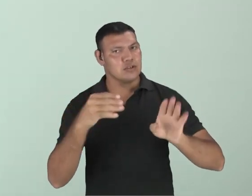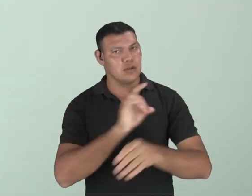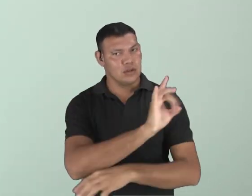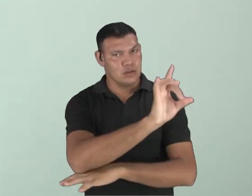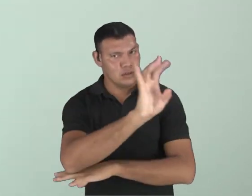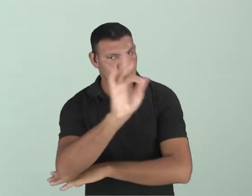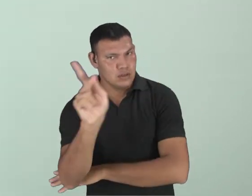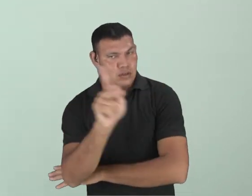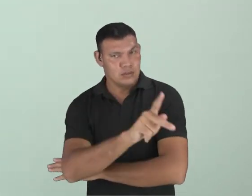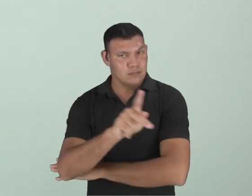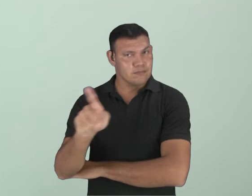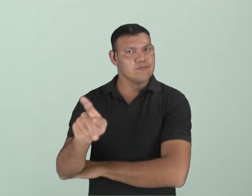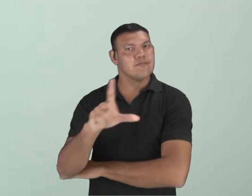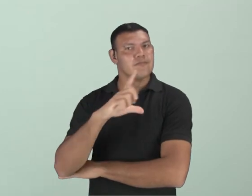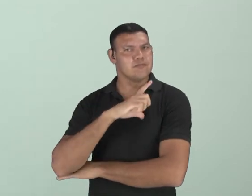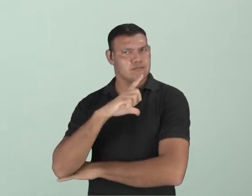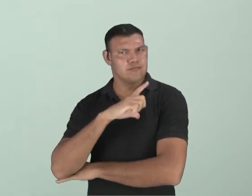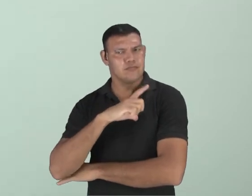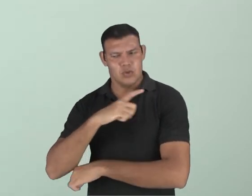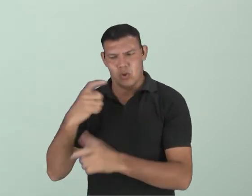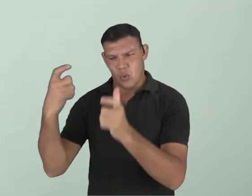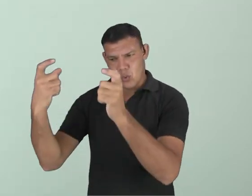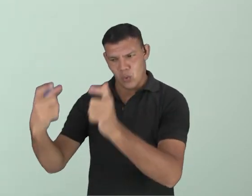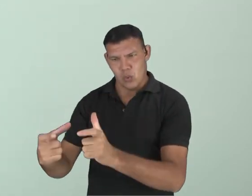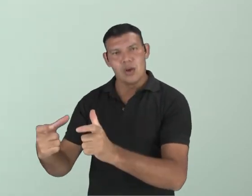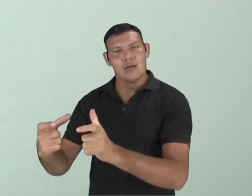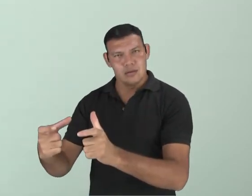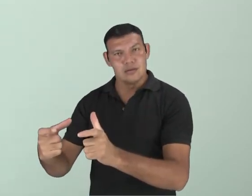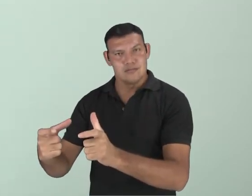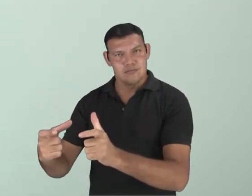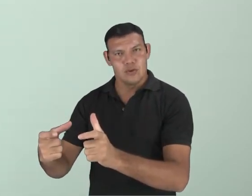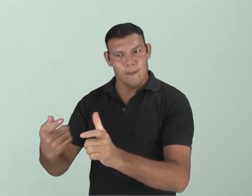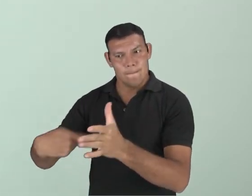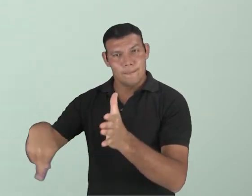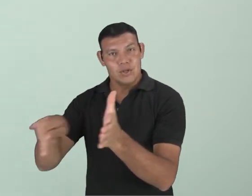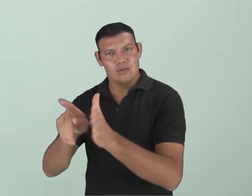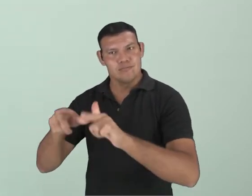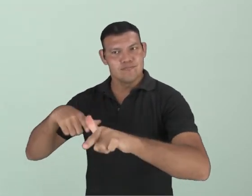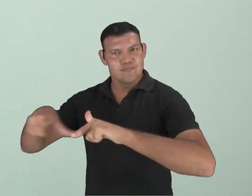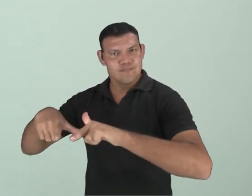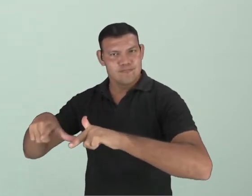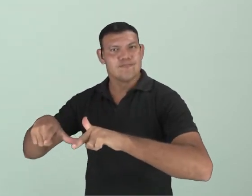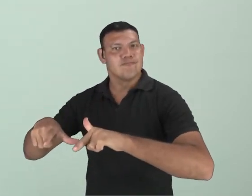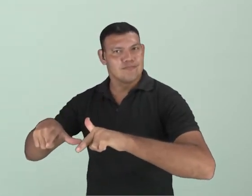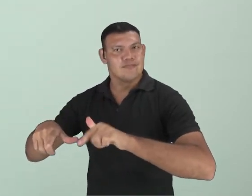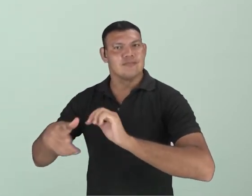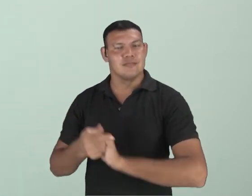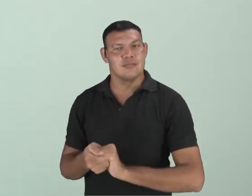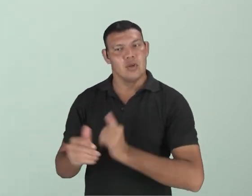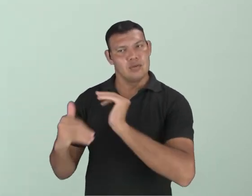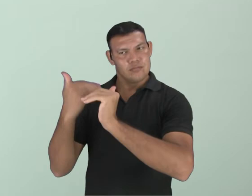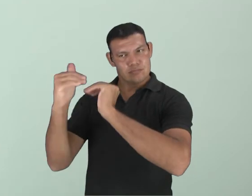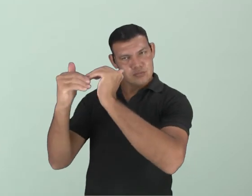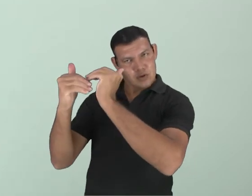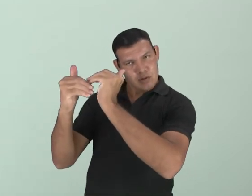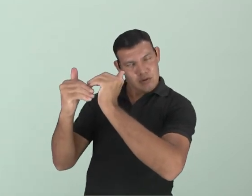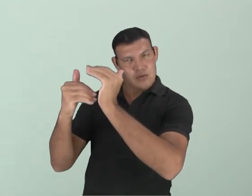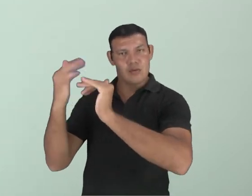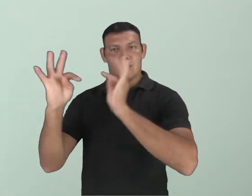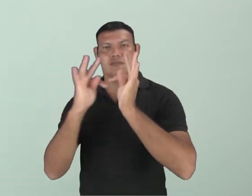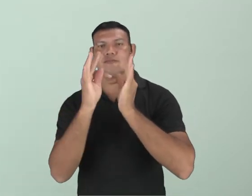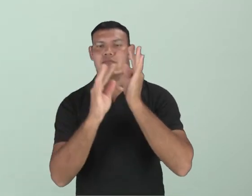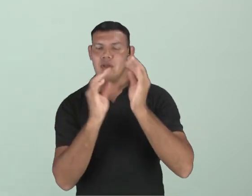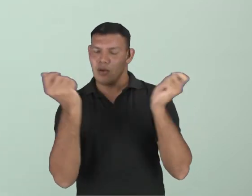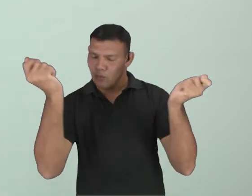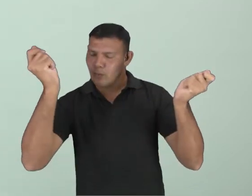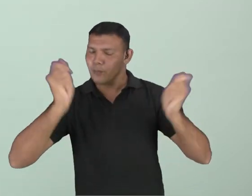professor tem ali o seu ambiente de trabalho montado em casa. Então, todos esses avanços tecnológicos, eles possibilitou